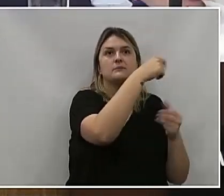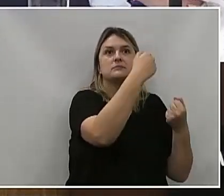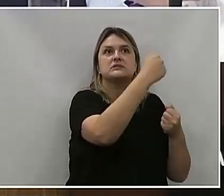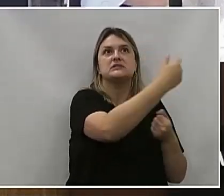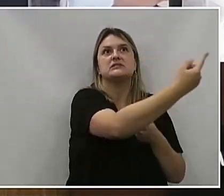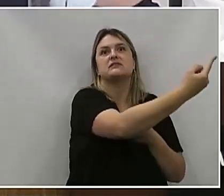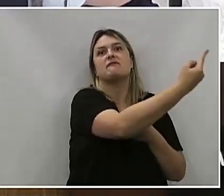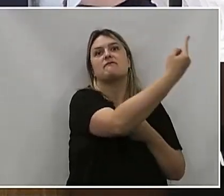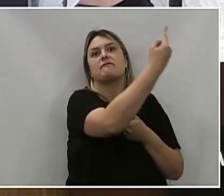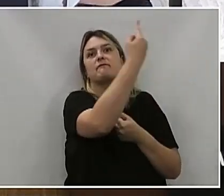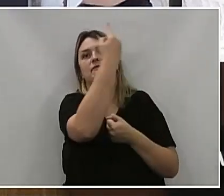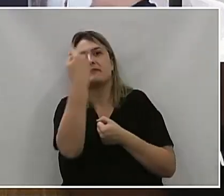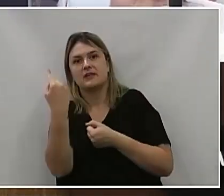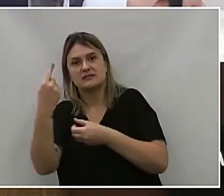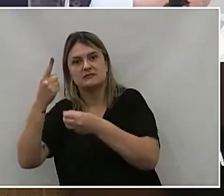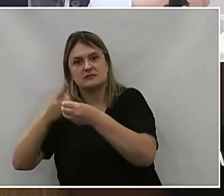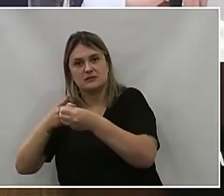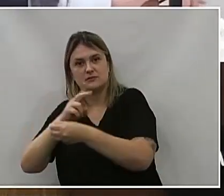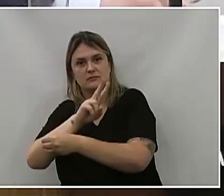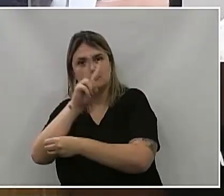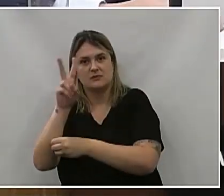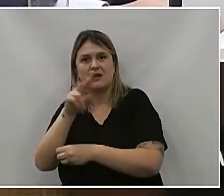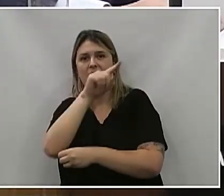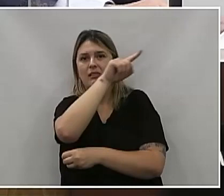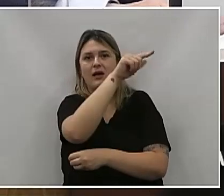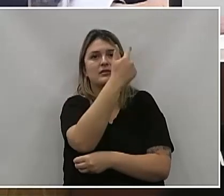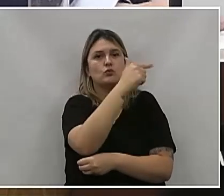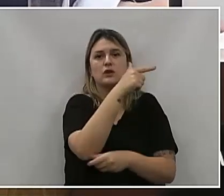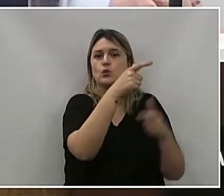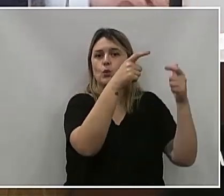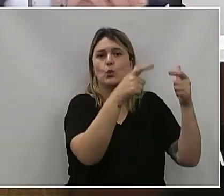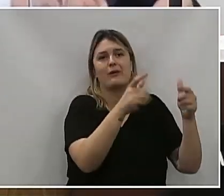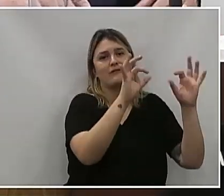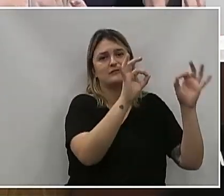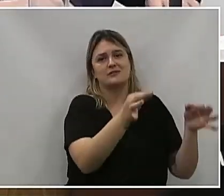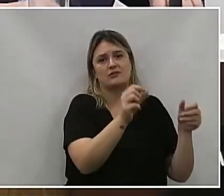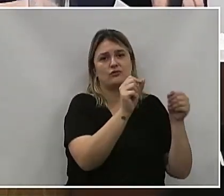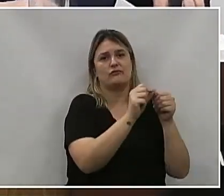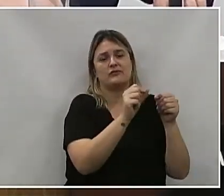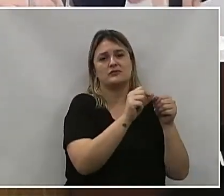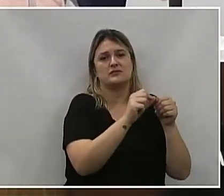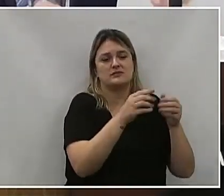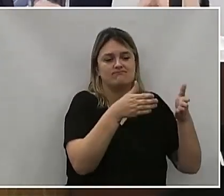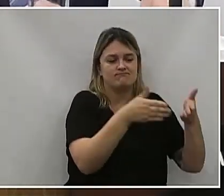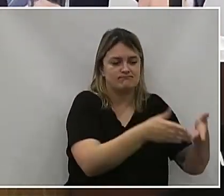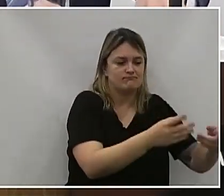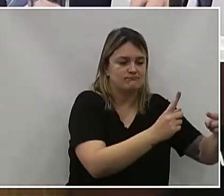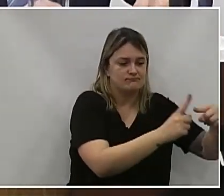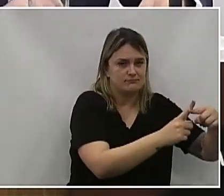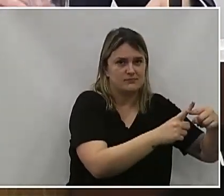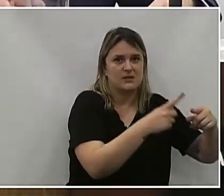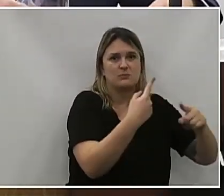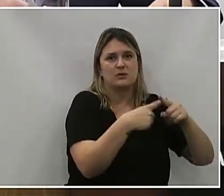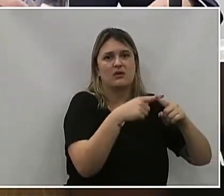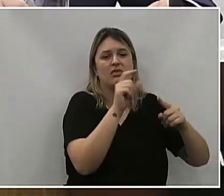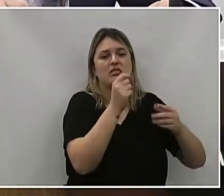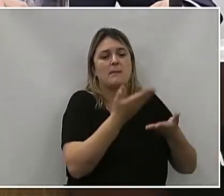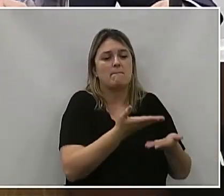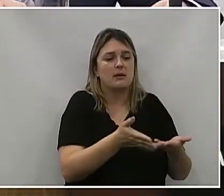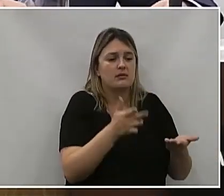ente querido. Ter um espaço adequado para velório e despedidas é fundamental para apoiar aqueles que estão lidando com a dor da